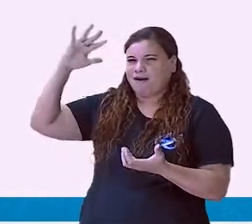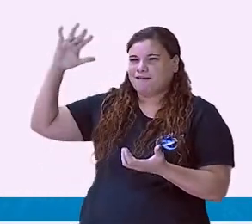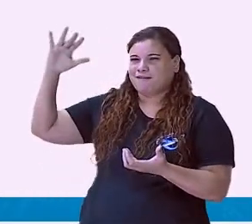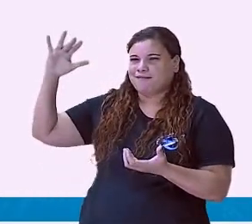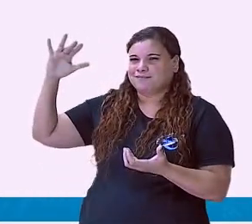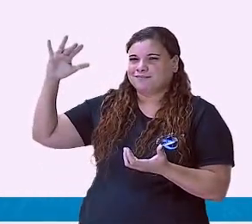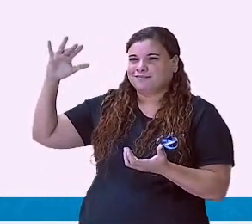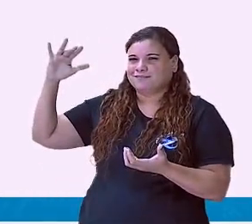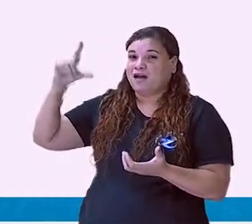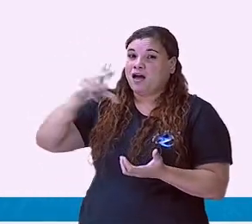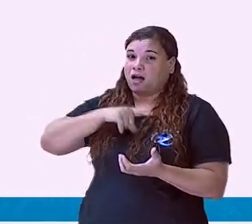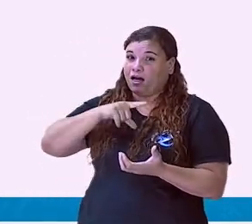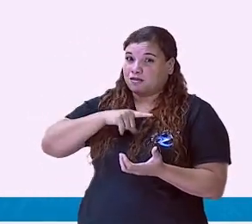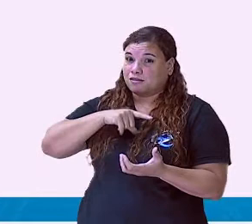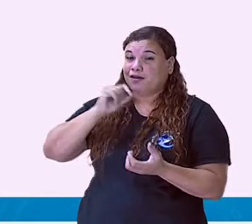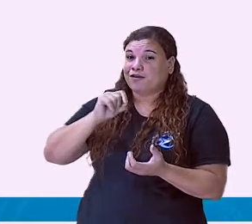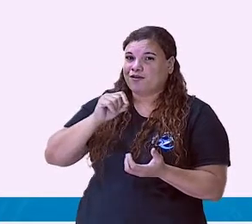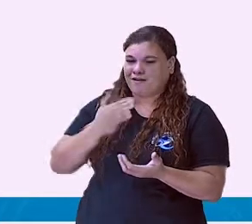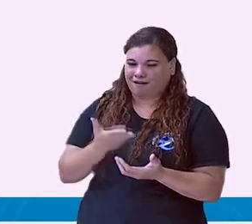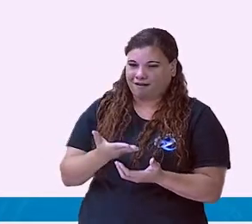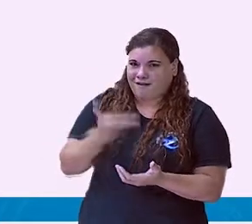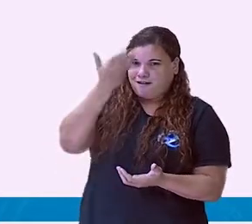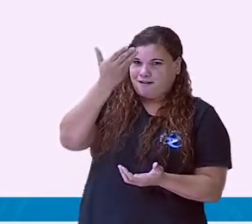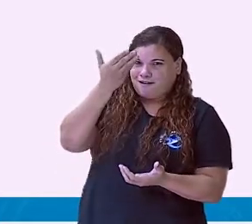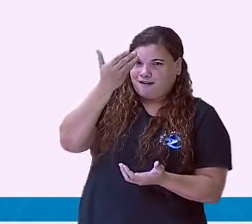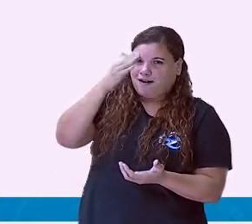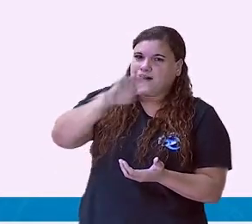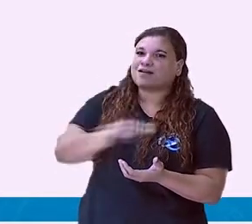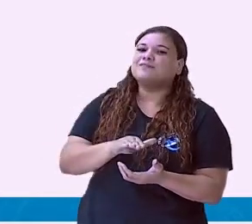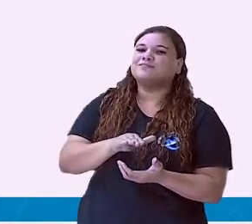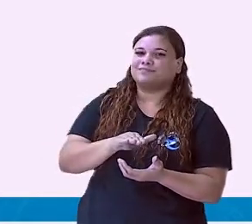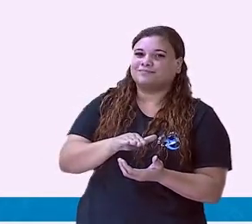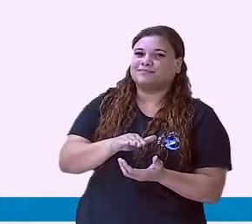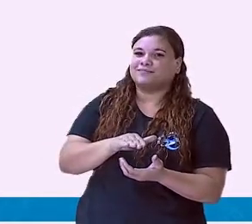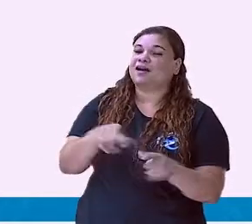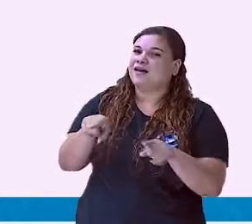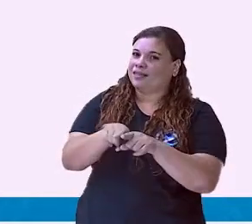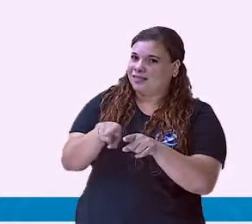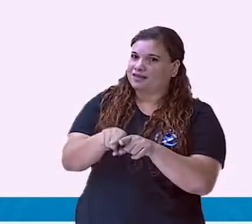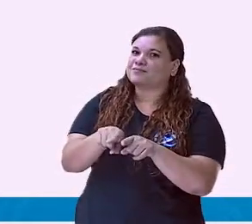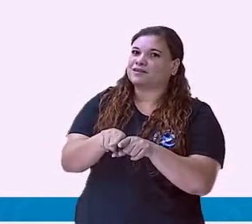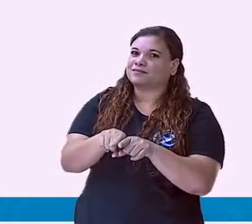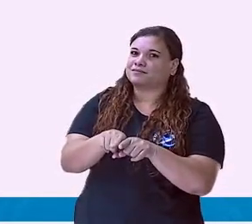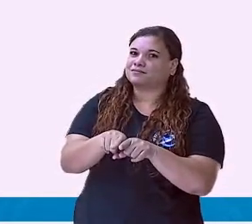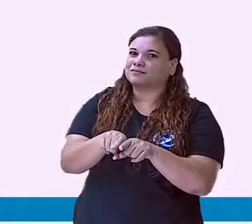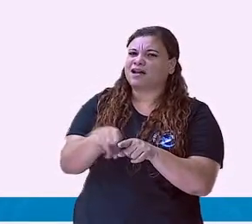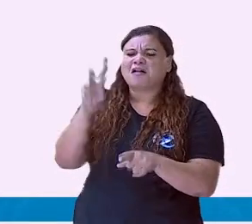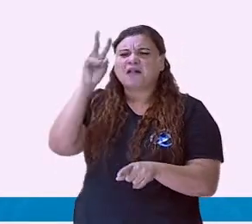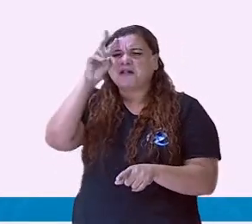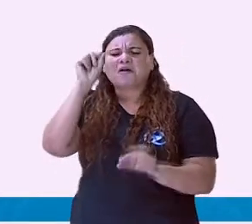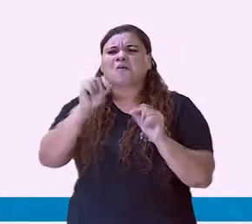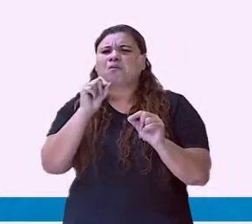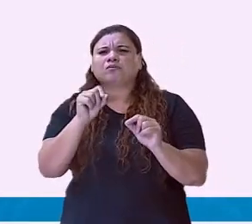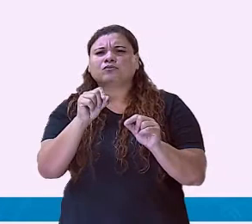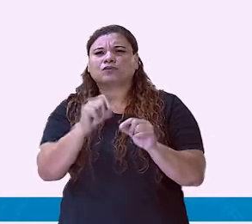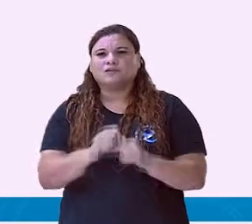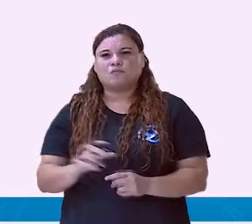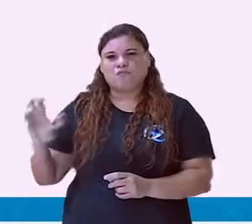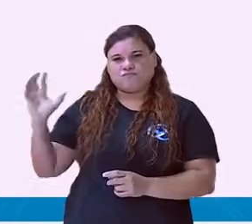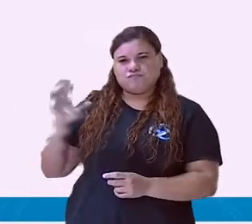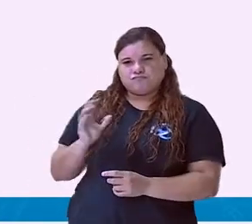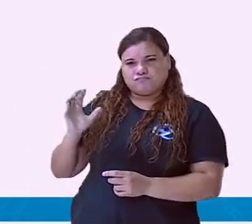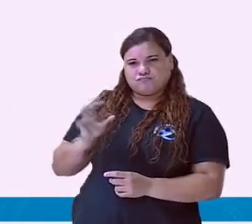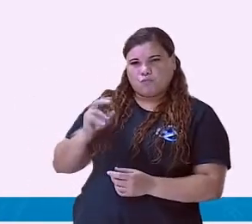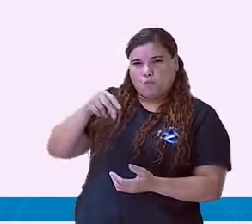está abaixo. Porque norte e sul aí quer dizer ricos no norte e o